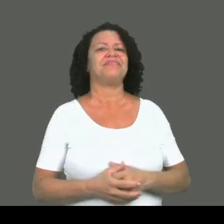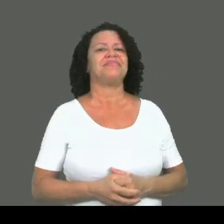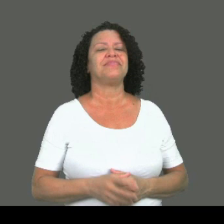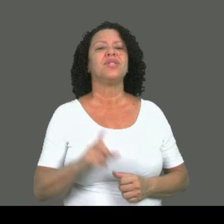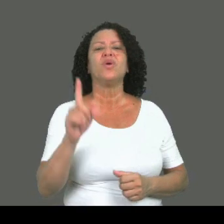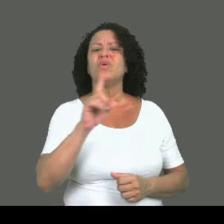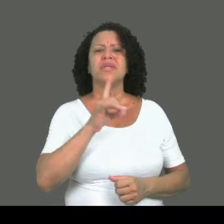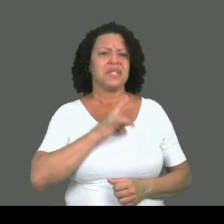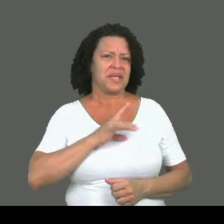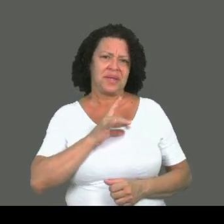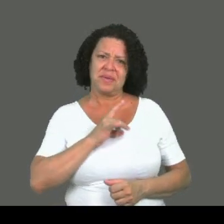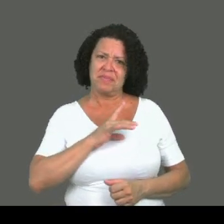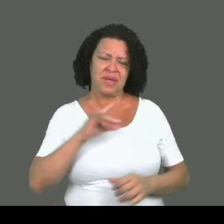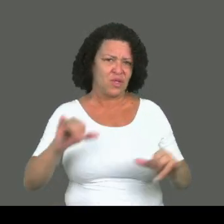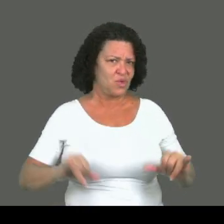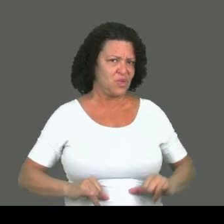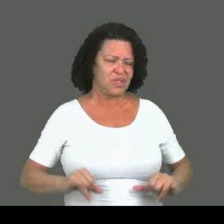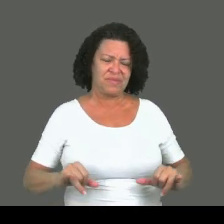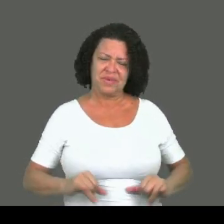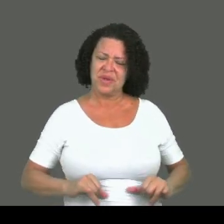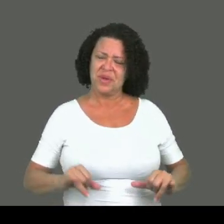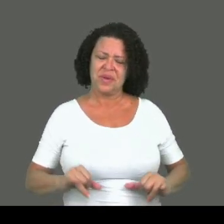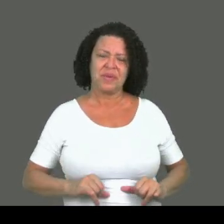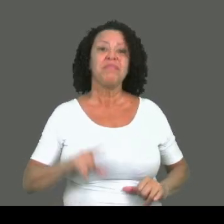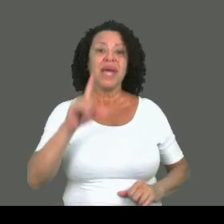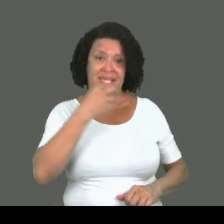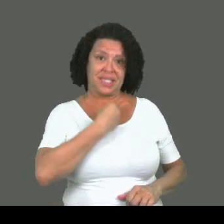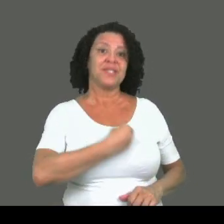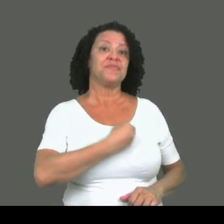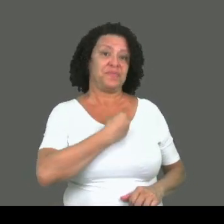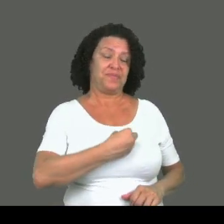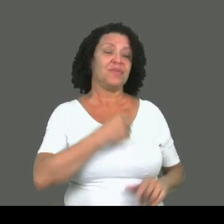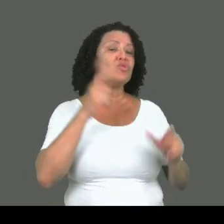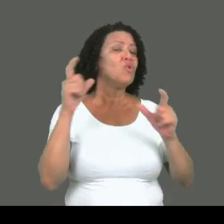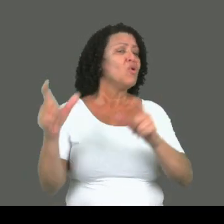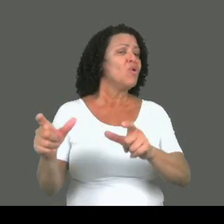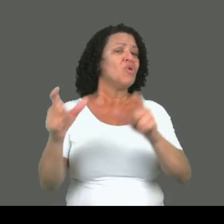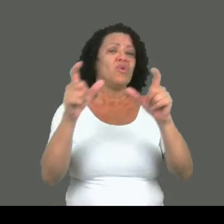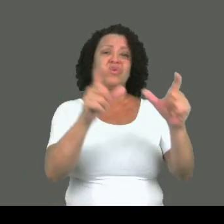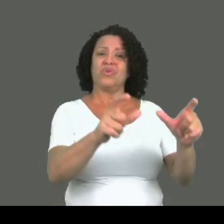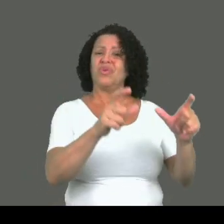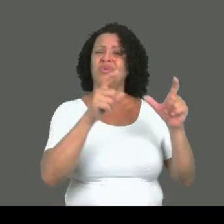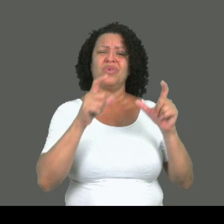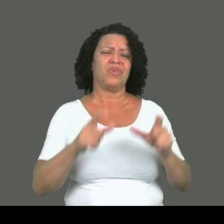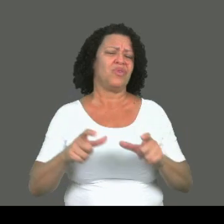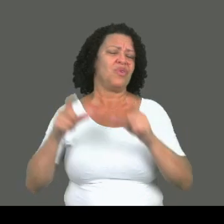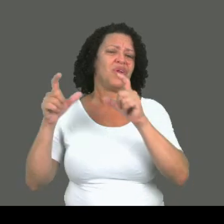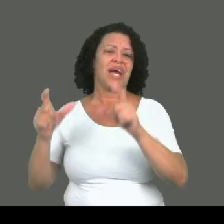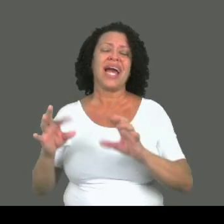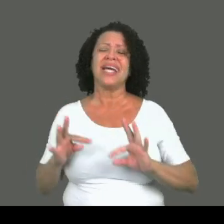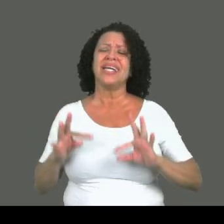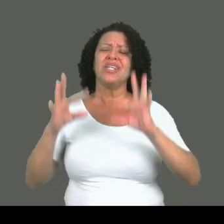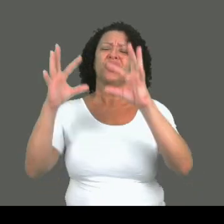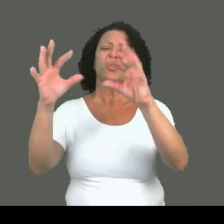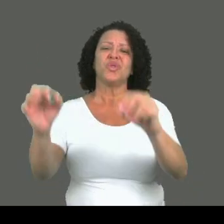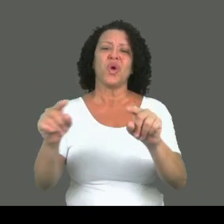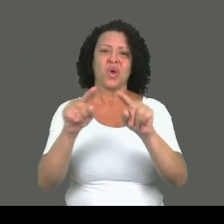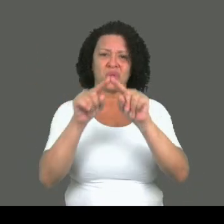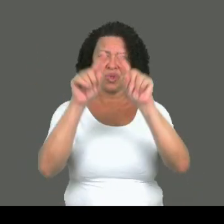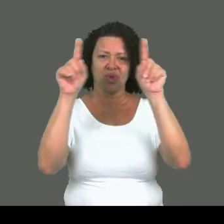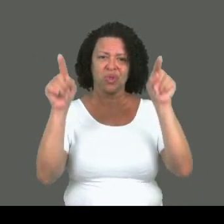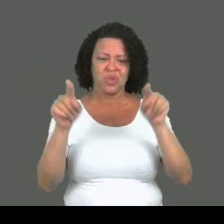Não tenha medo do sofrimento, ele existe em todo lugar, em todos os corações, mas